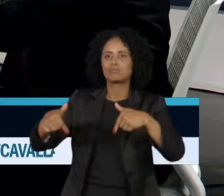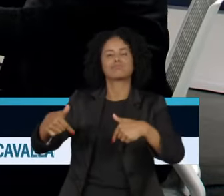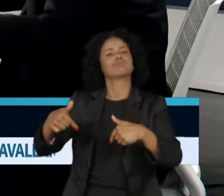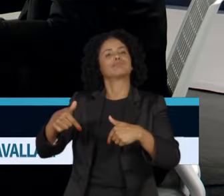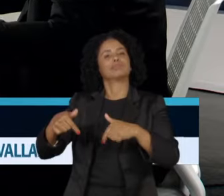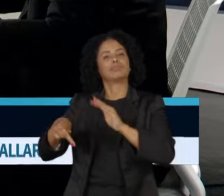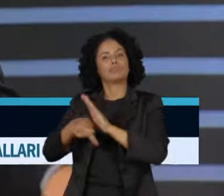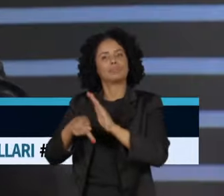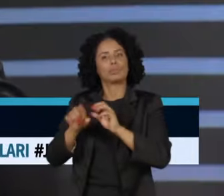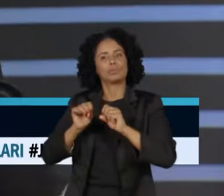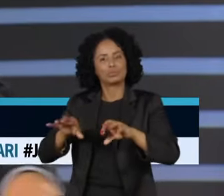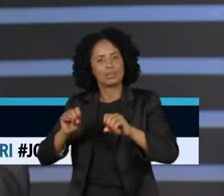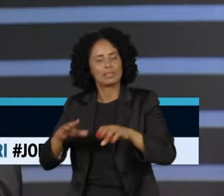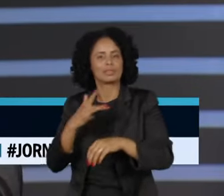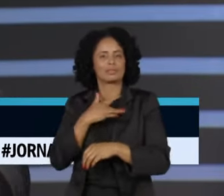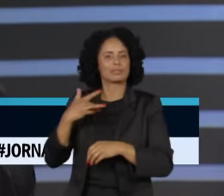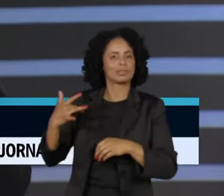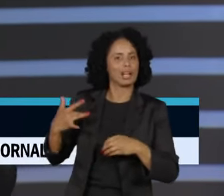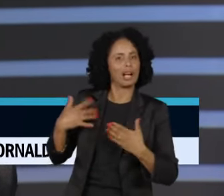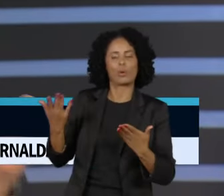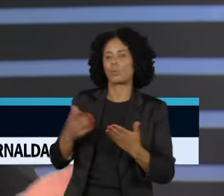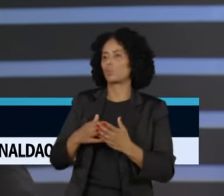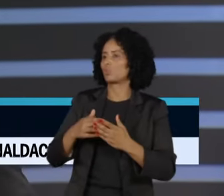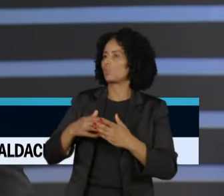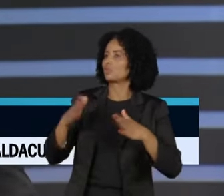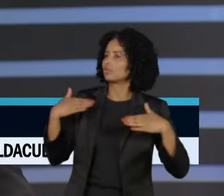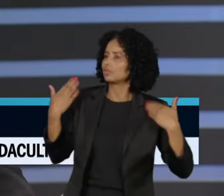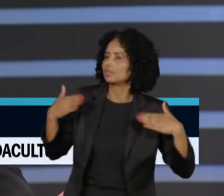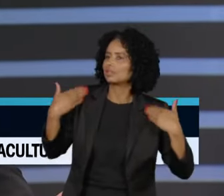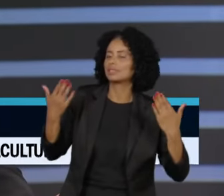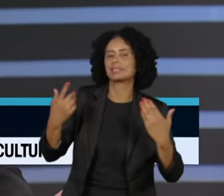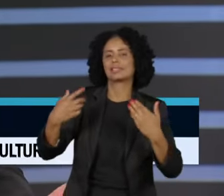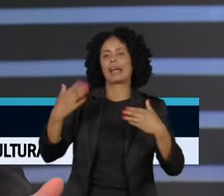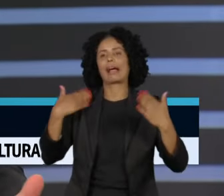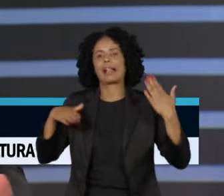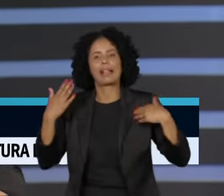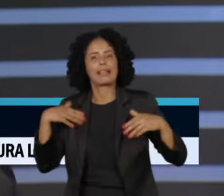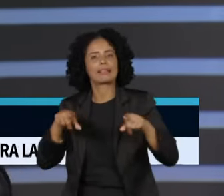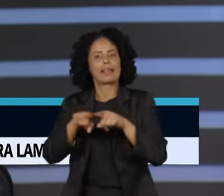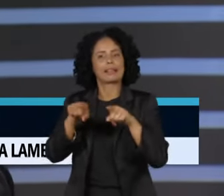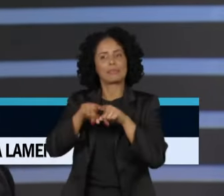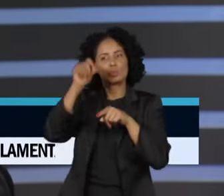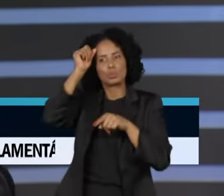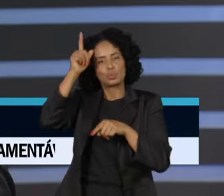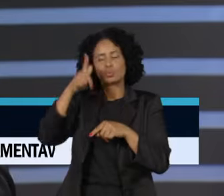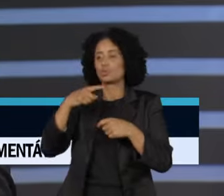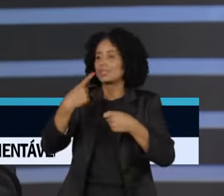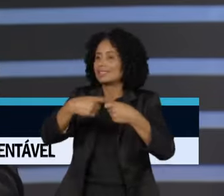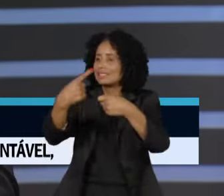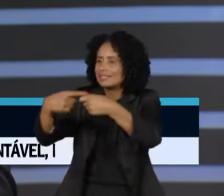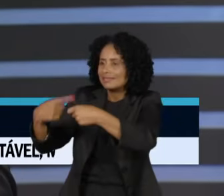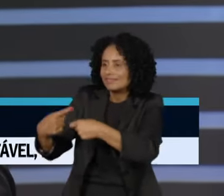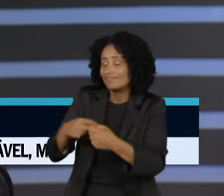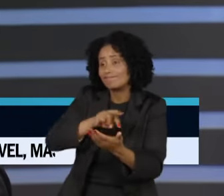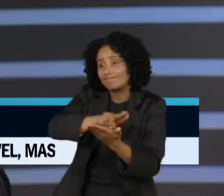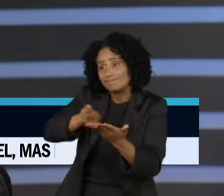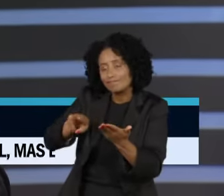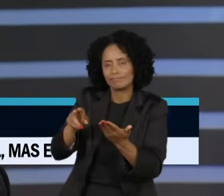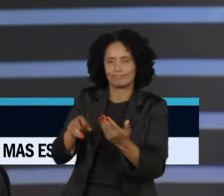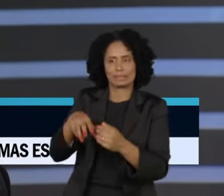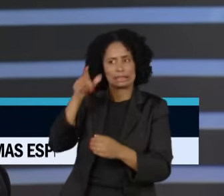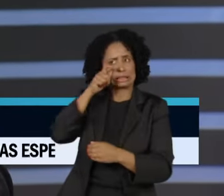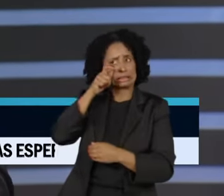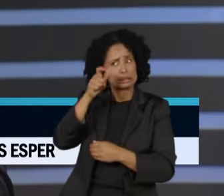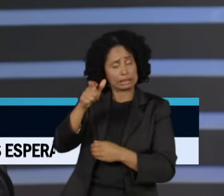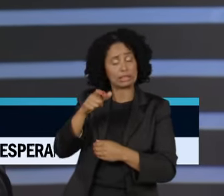de saúde, de transporte, de lazer, de cultura, de acordo com as necessidades de cada lugar. E o que acontece é interessante, o IBGE estava trabalhando com aquela